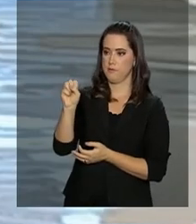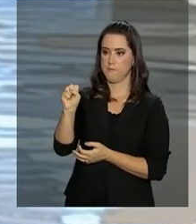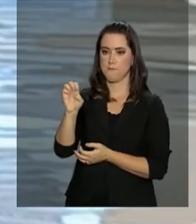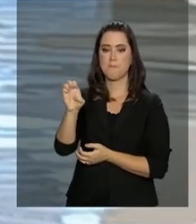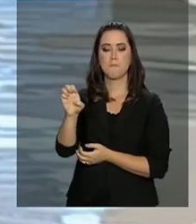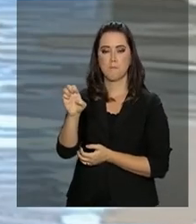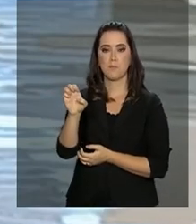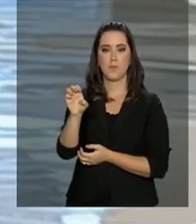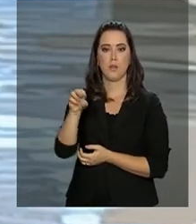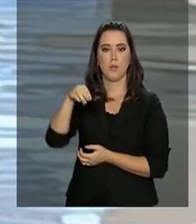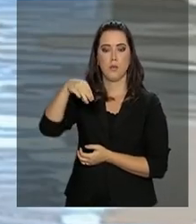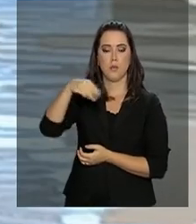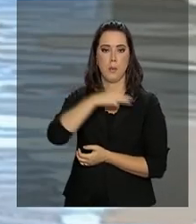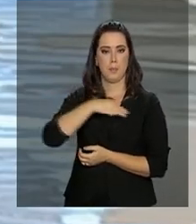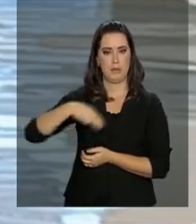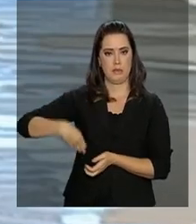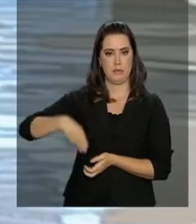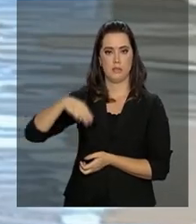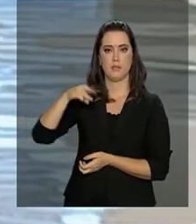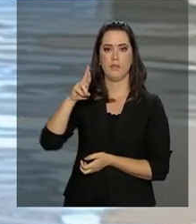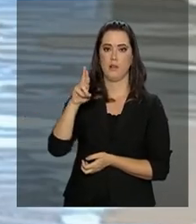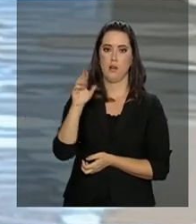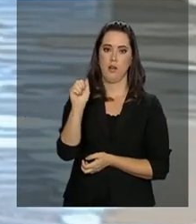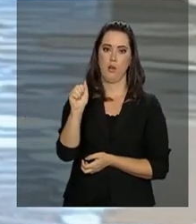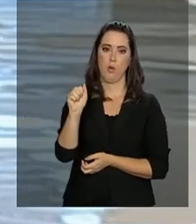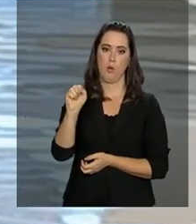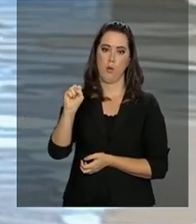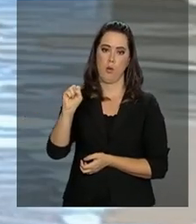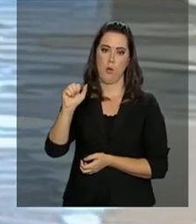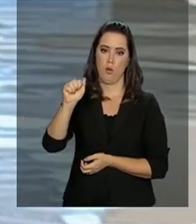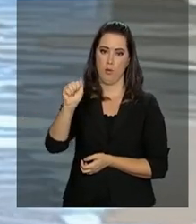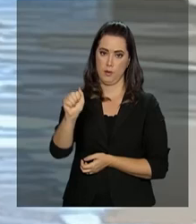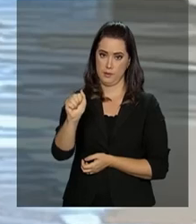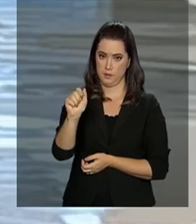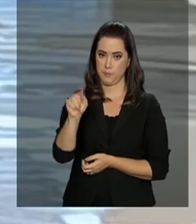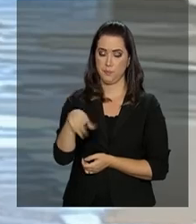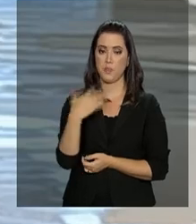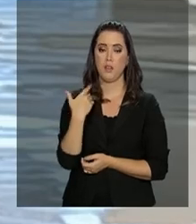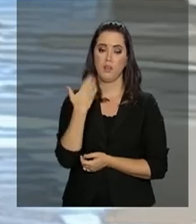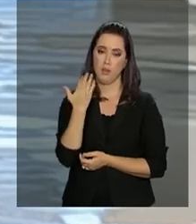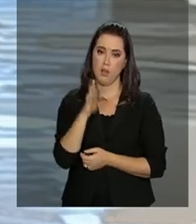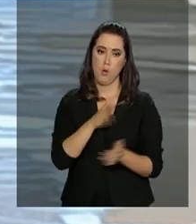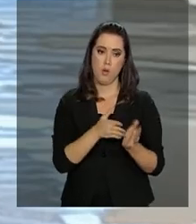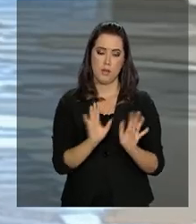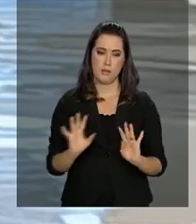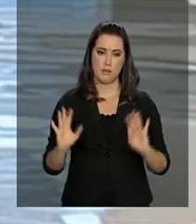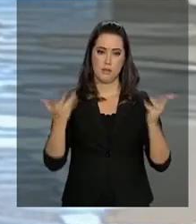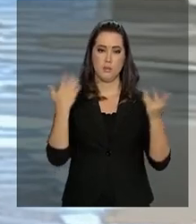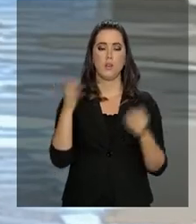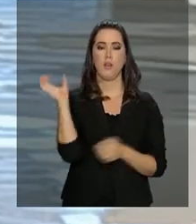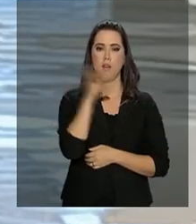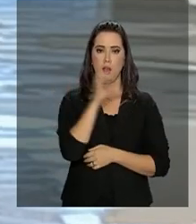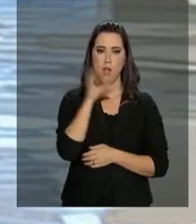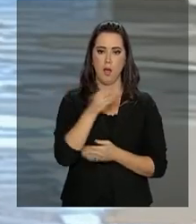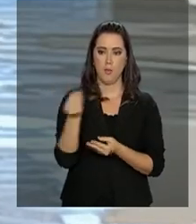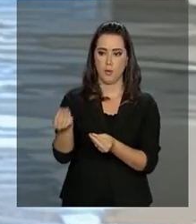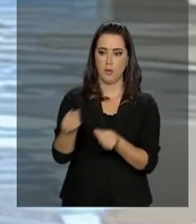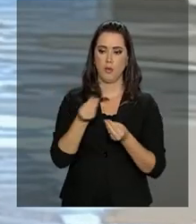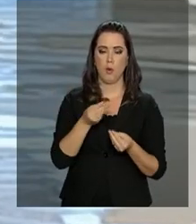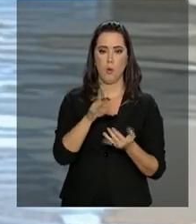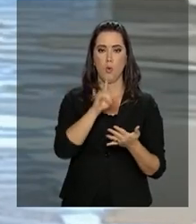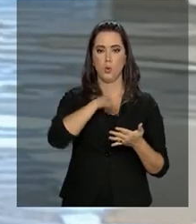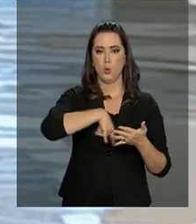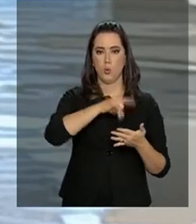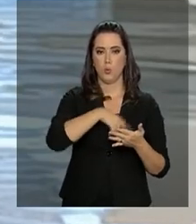sessão solene. Então, essa sessão solene, a previsão é de que ela seja rápida, né? Ela vai entregar os diplomas aos dois,